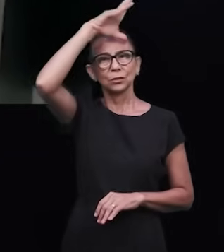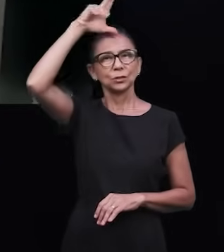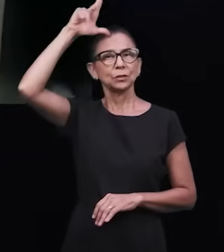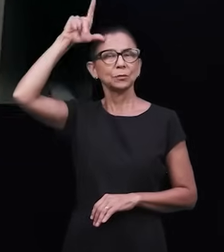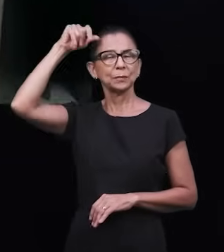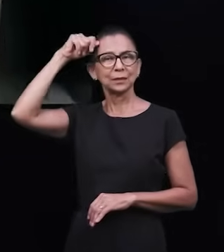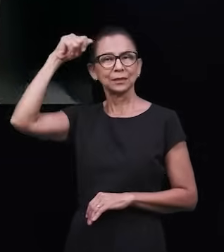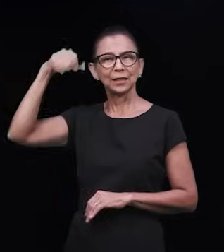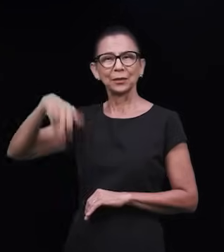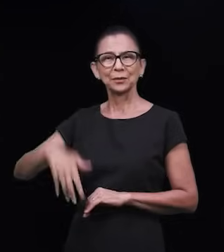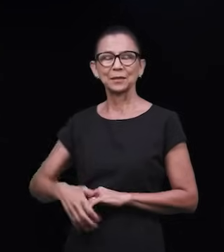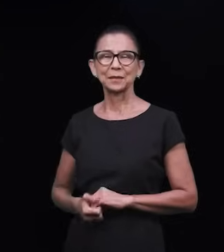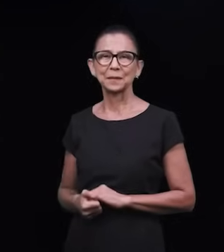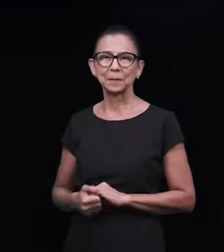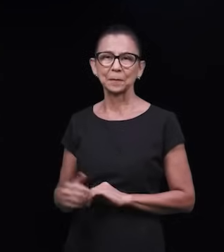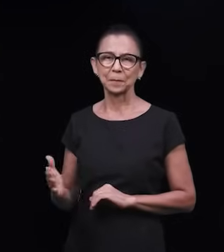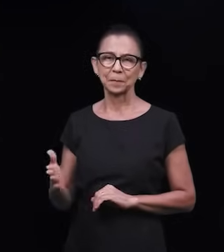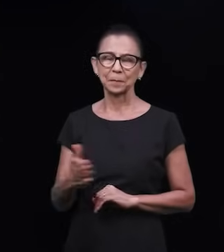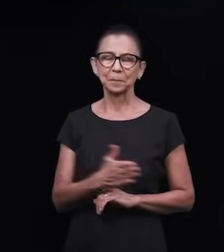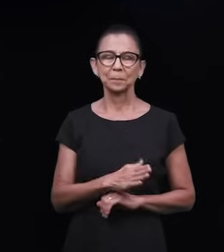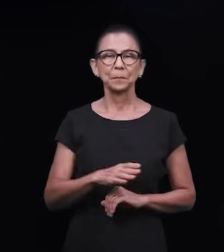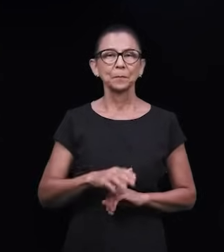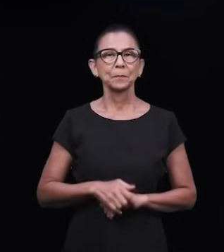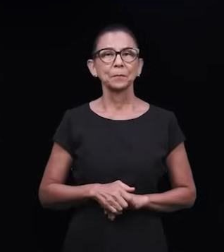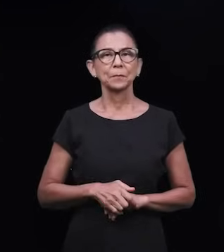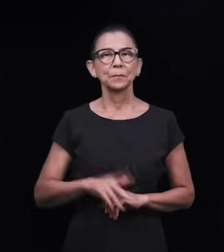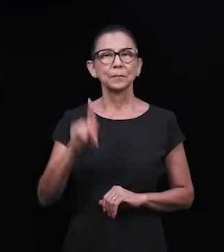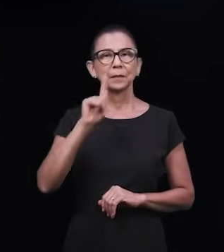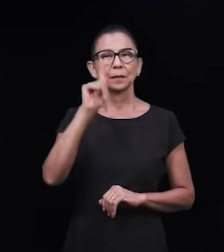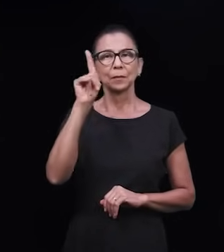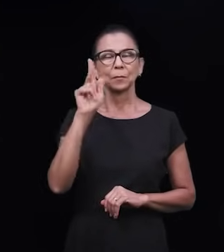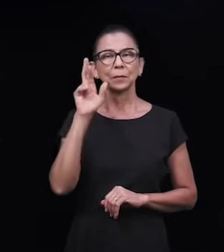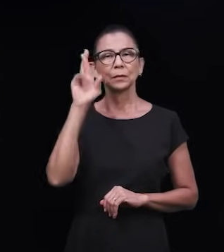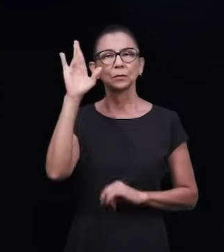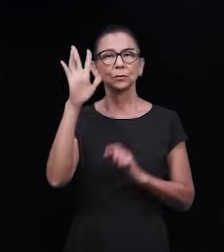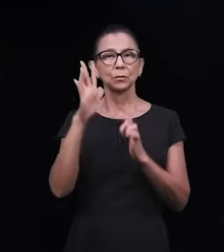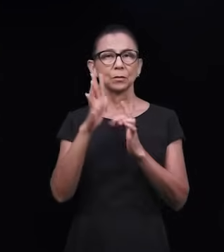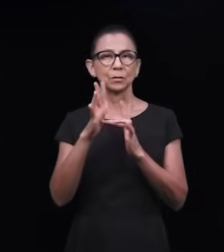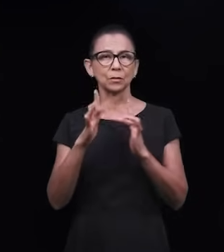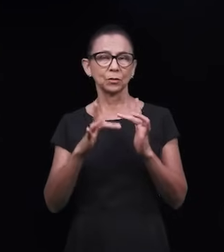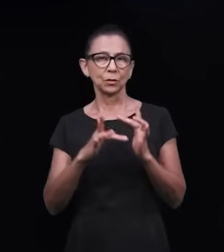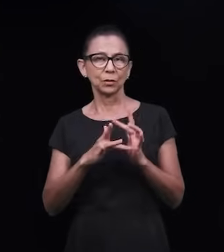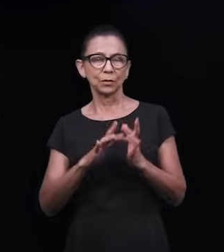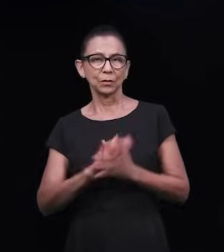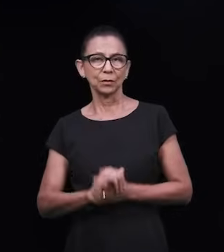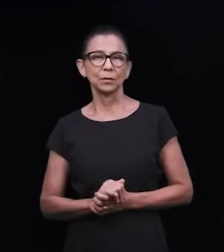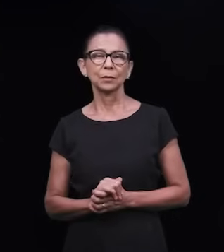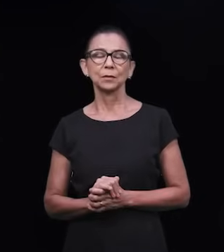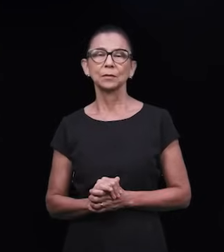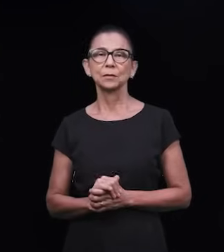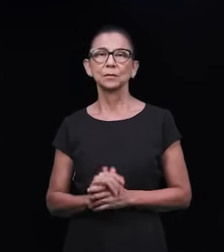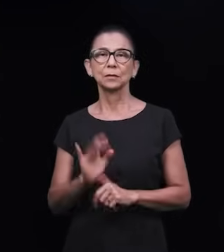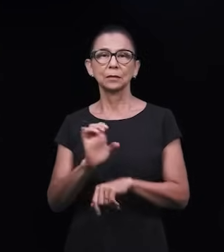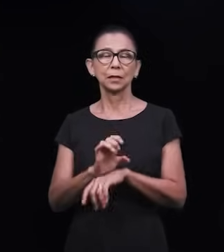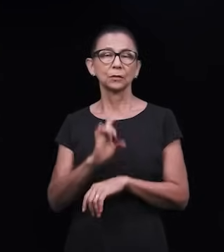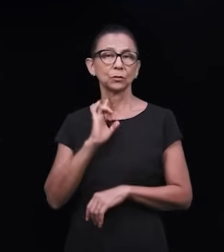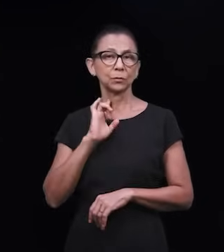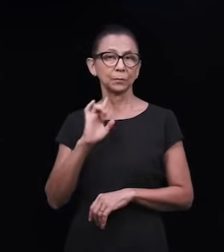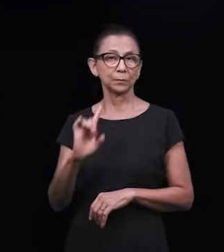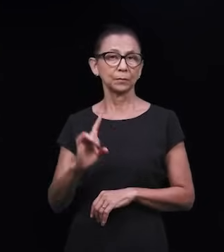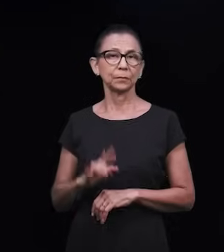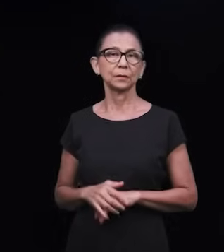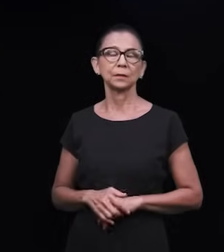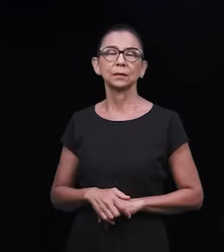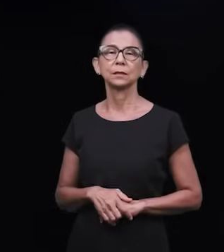da Cachoeirinha. A paz do Senhor Jesus. Meu nome é Joyce, eu moro em Ouro Branco, Minas Gerais, faço